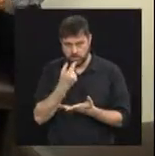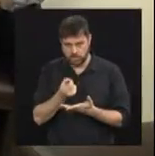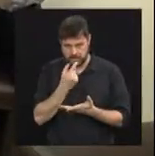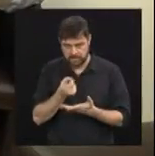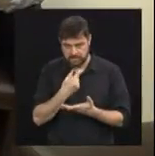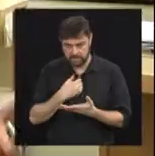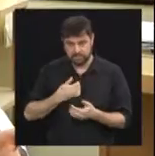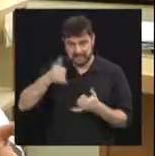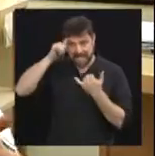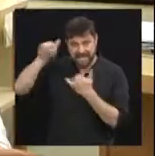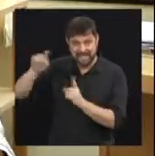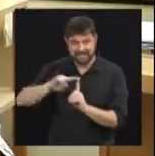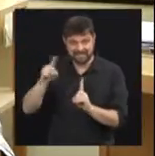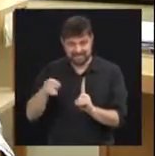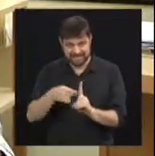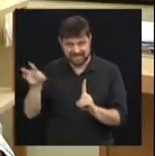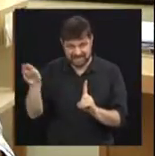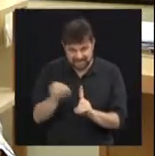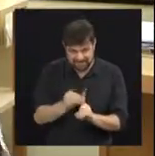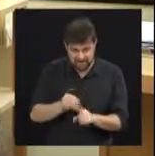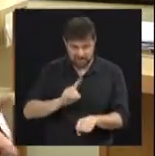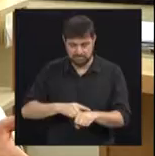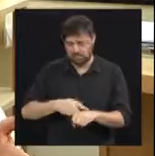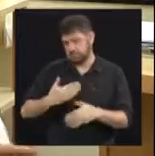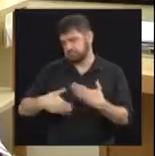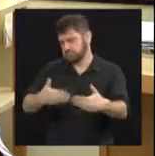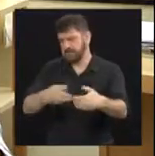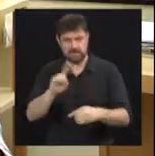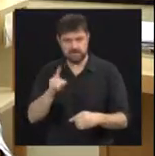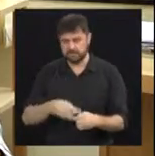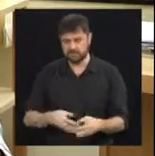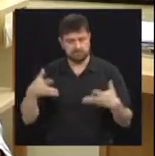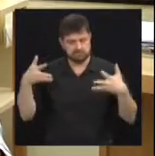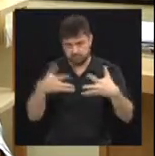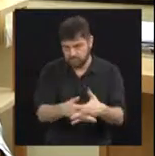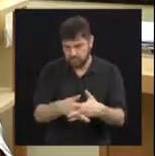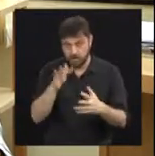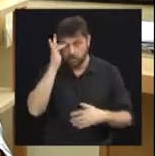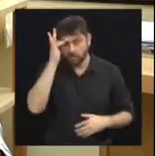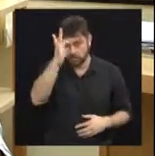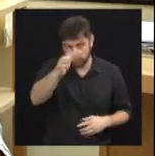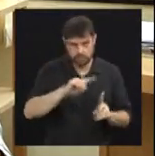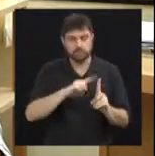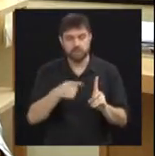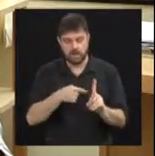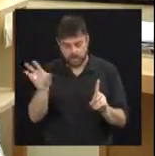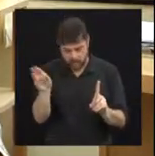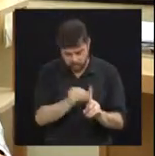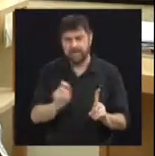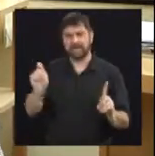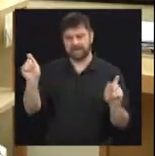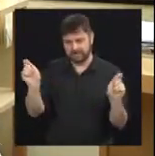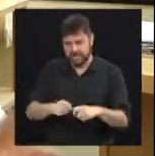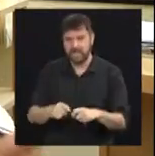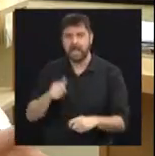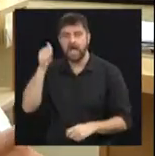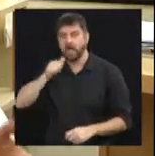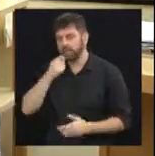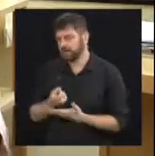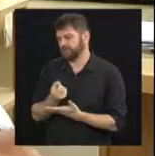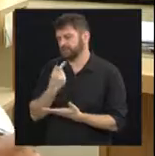utilizado por tempo prolongado, não prejudica a fertilidade futura da mulher. Portanto, as mulheres que usam pílula